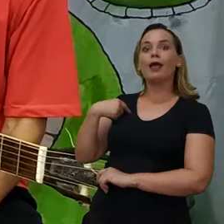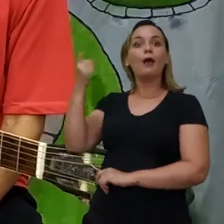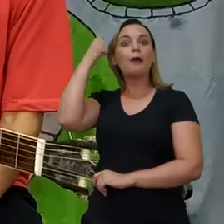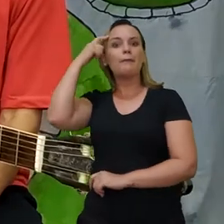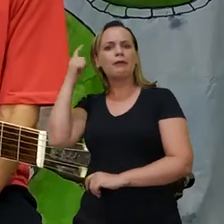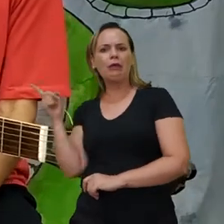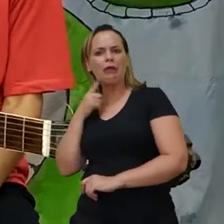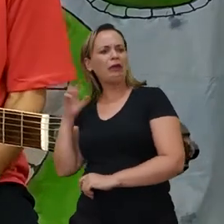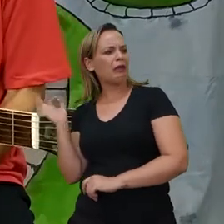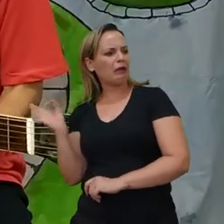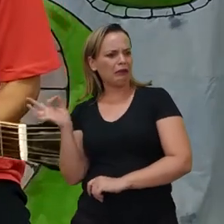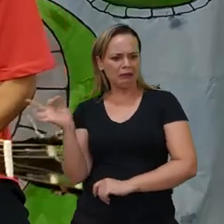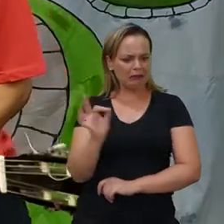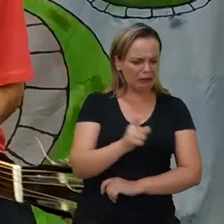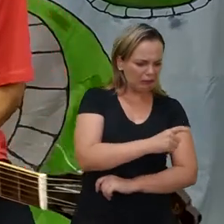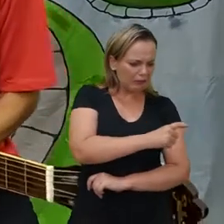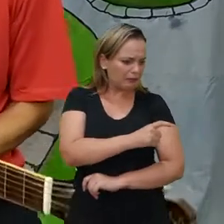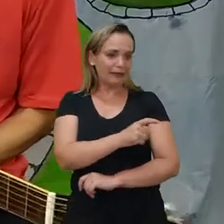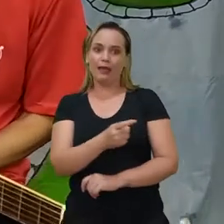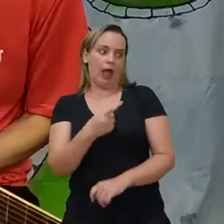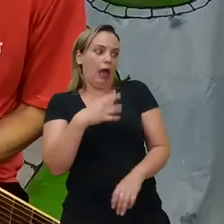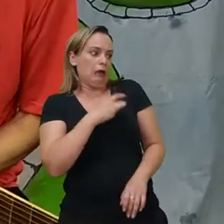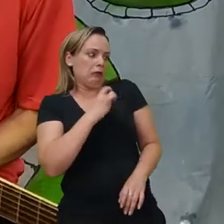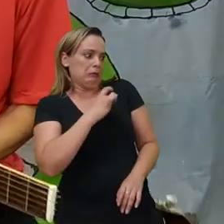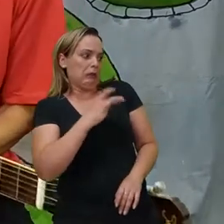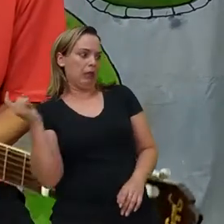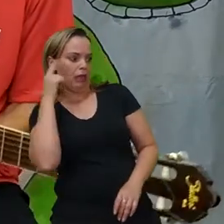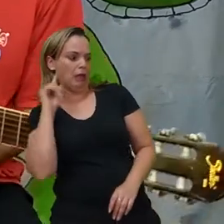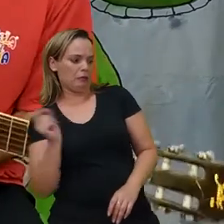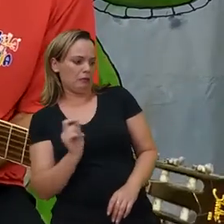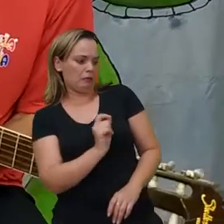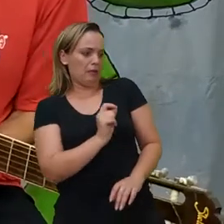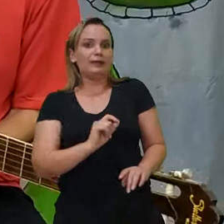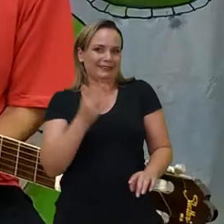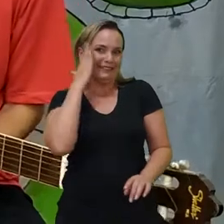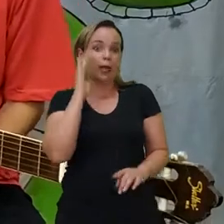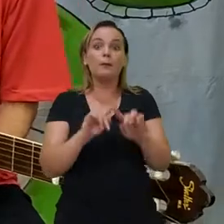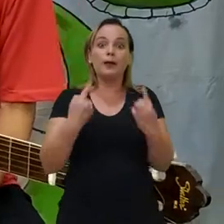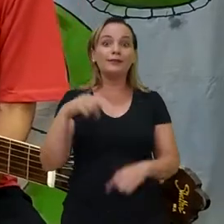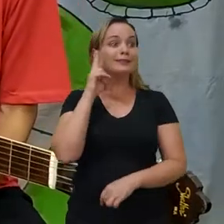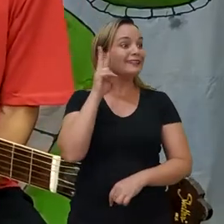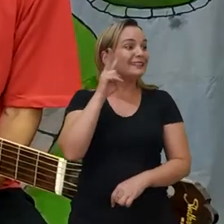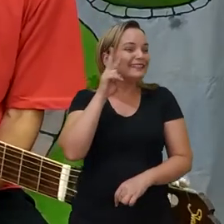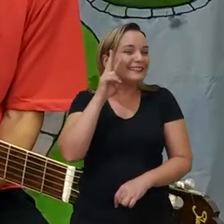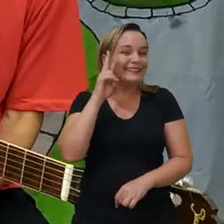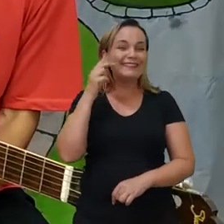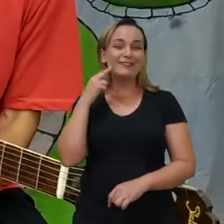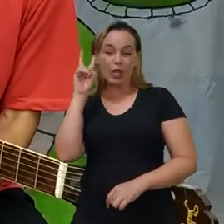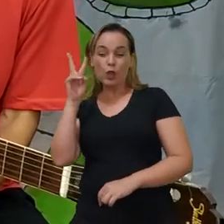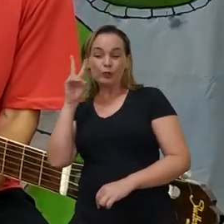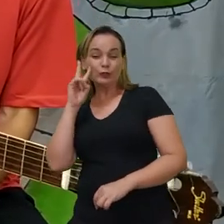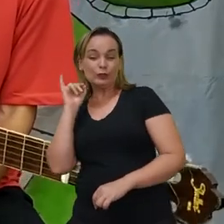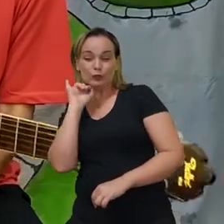rato. Ai, que um rato. Ai, meu Deus. Eu tenho um pouco de medo de rato, sabe? Mesmo. Mas eu lembrei de uma história de ratinho. Bem